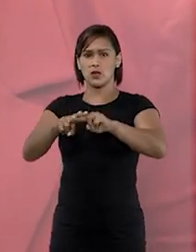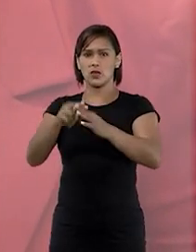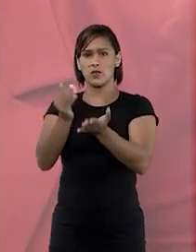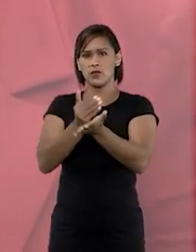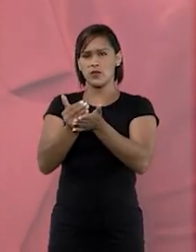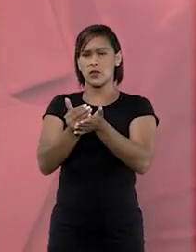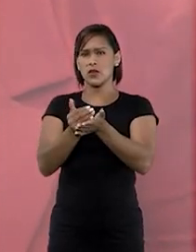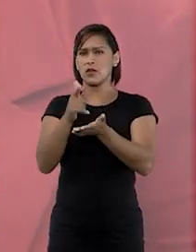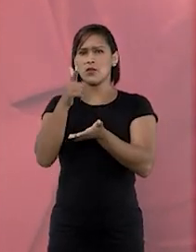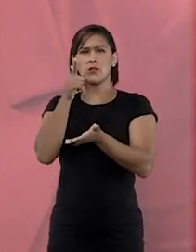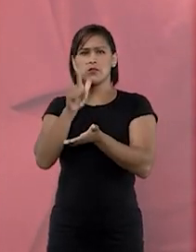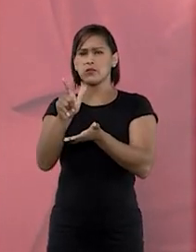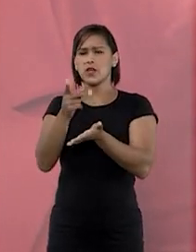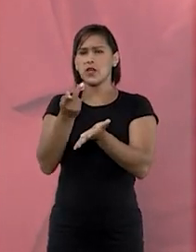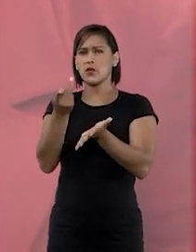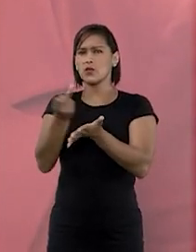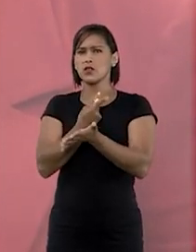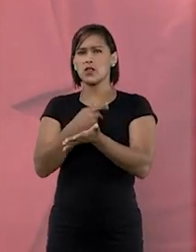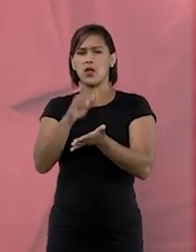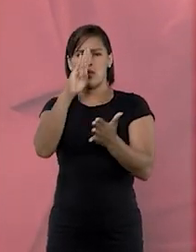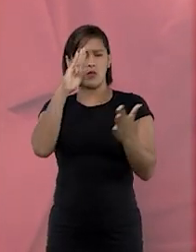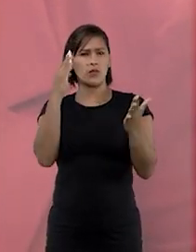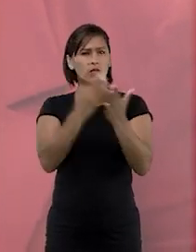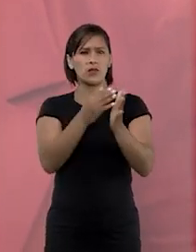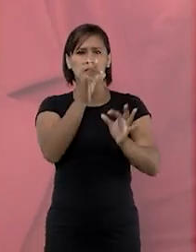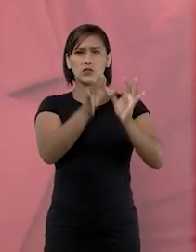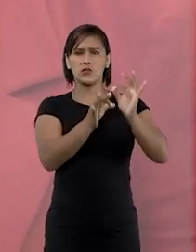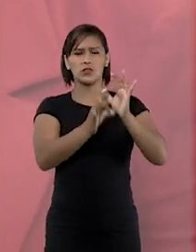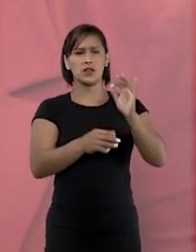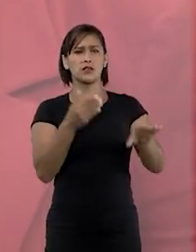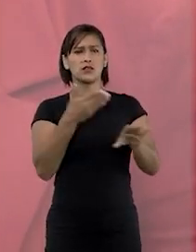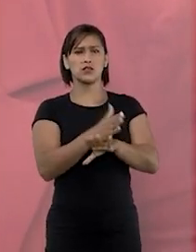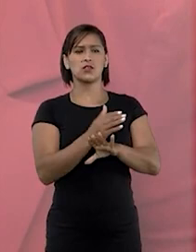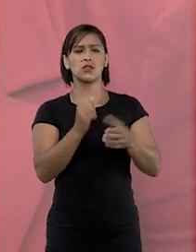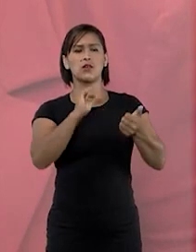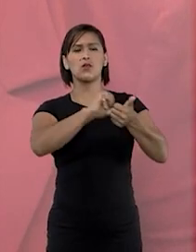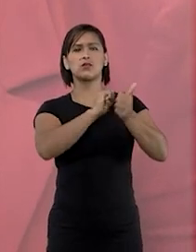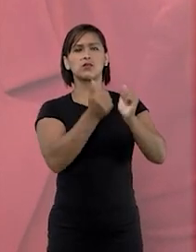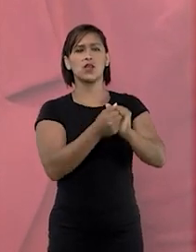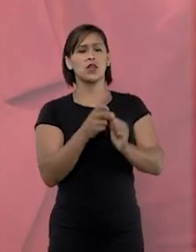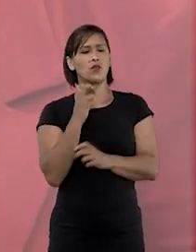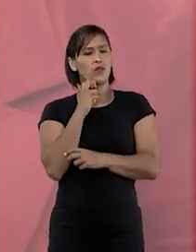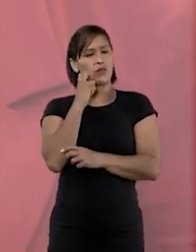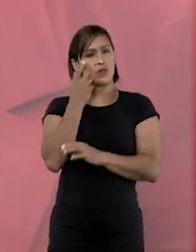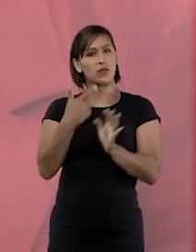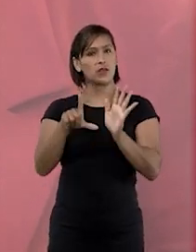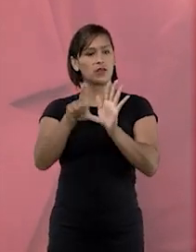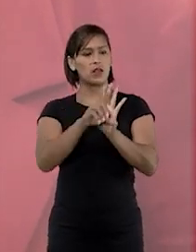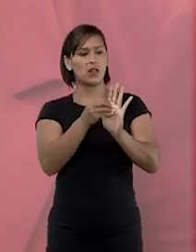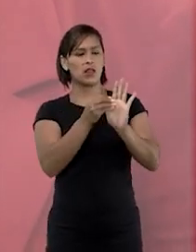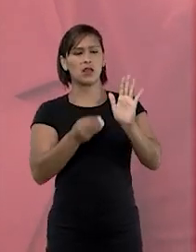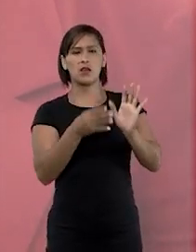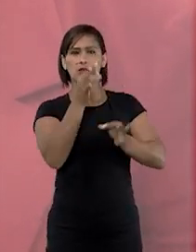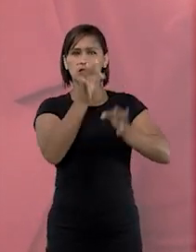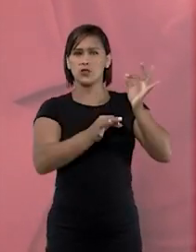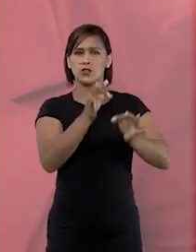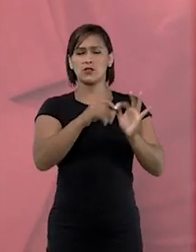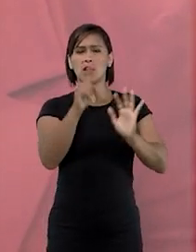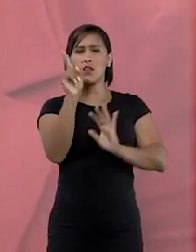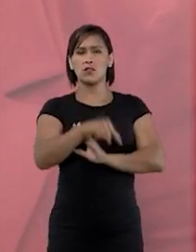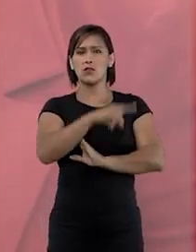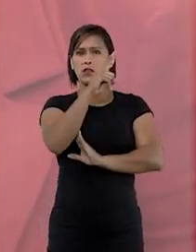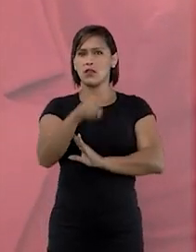condenação ocorreu sem autorização direta da Justiça o que caracterizaria constrangimento ilegal que